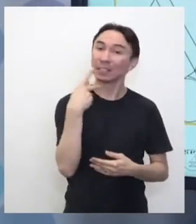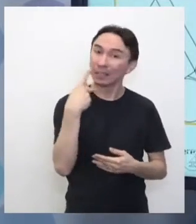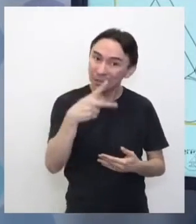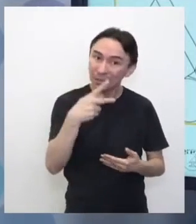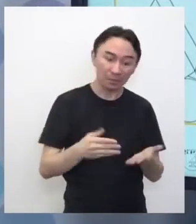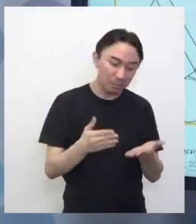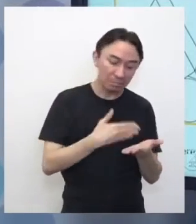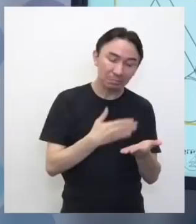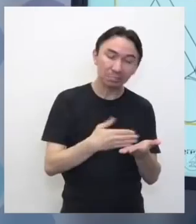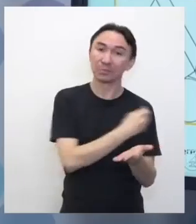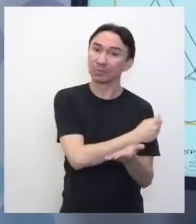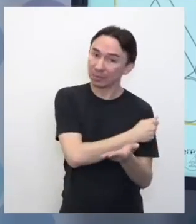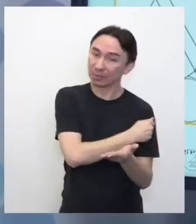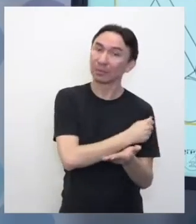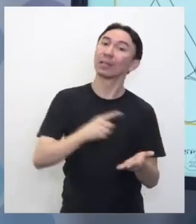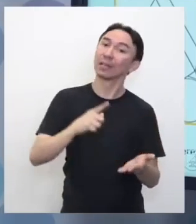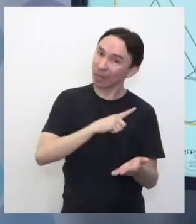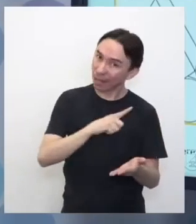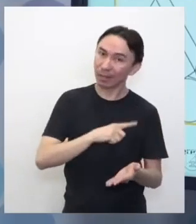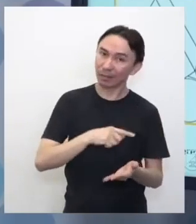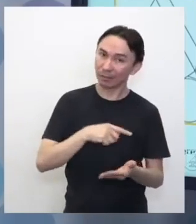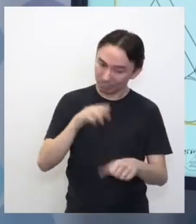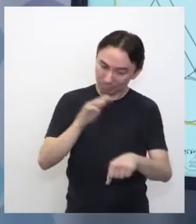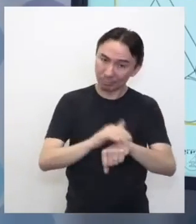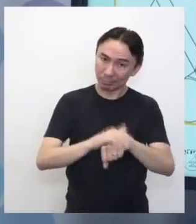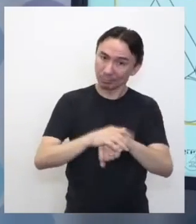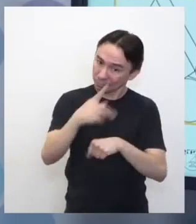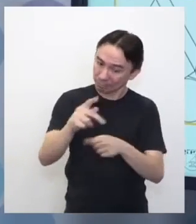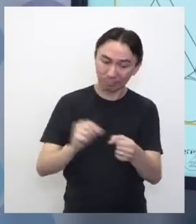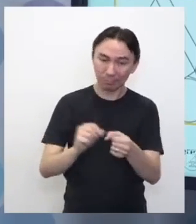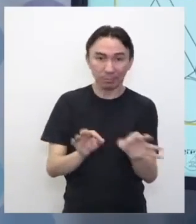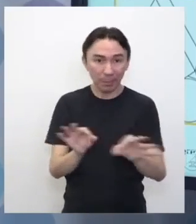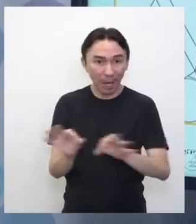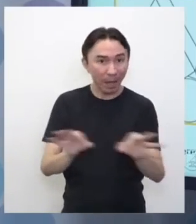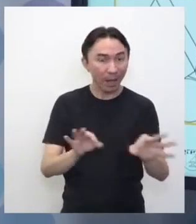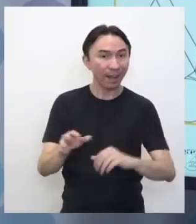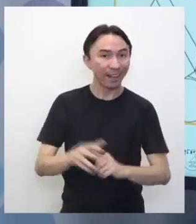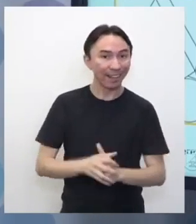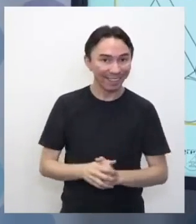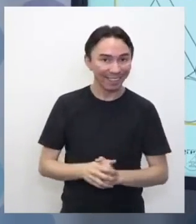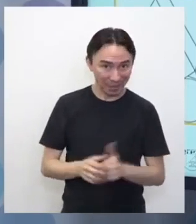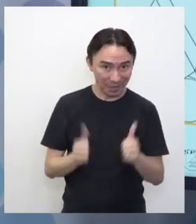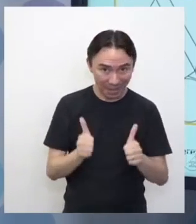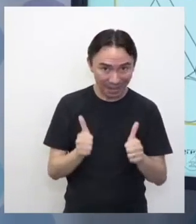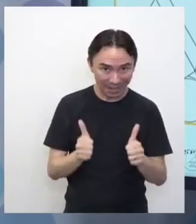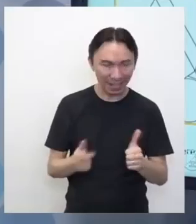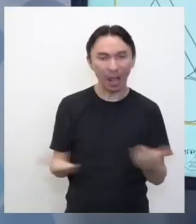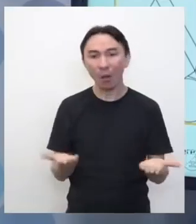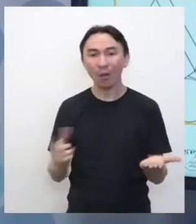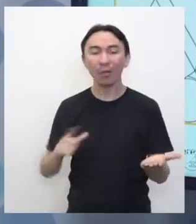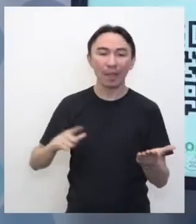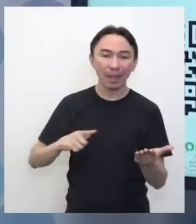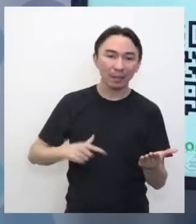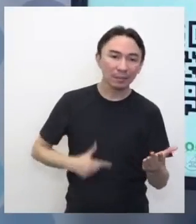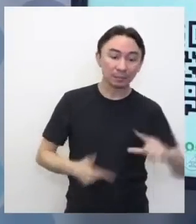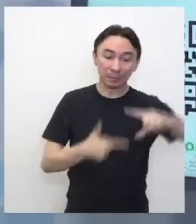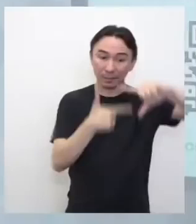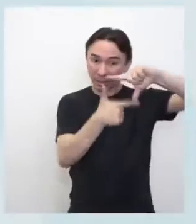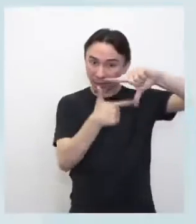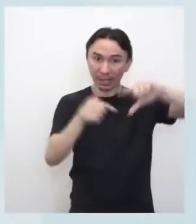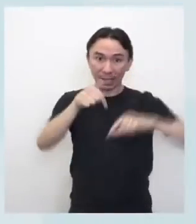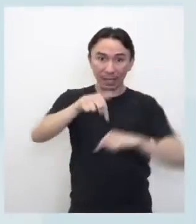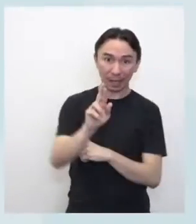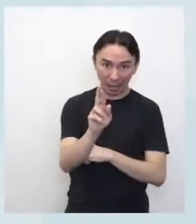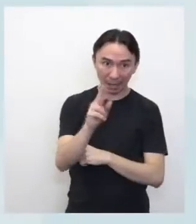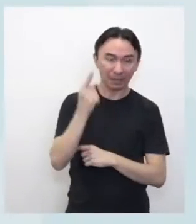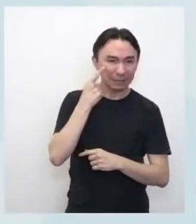aluno tem no anexo. Monte as suas também, tá bom? Bom, temos aí um QR Code para você avaliar a nossa aula.